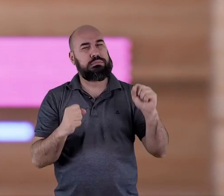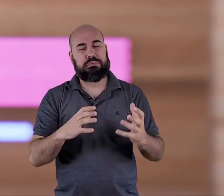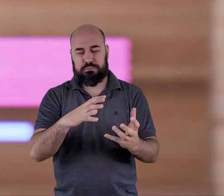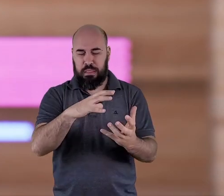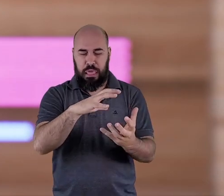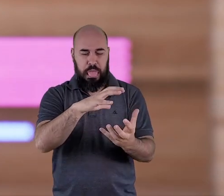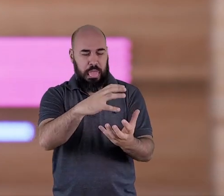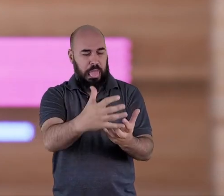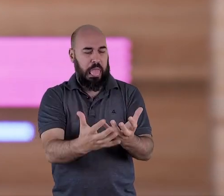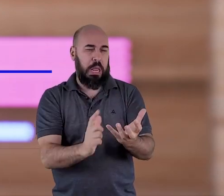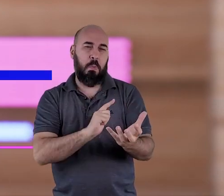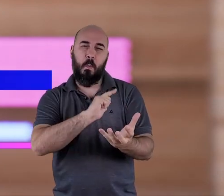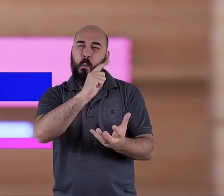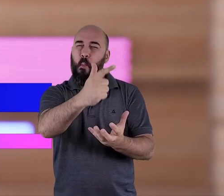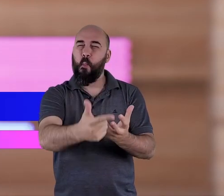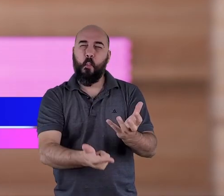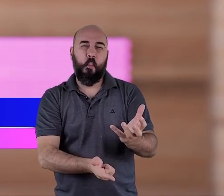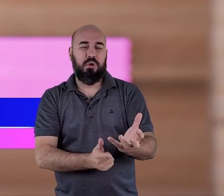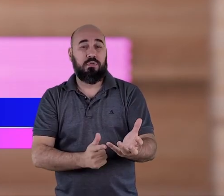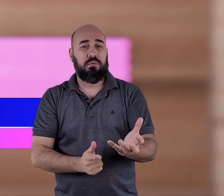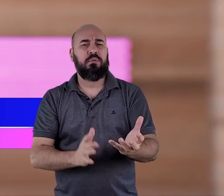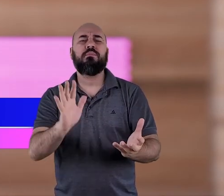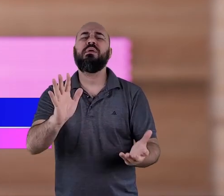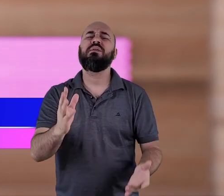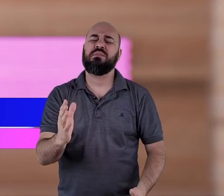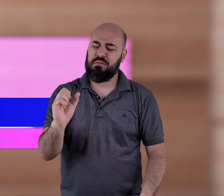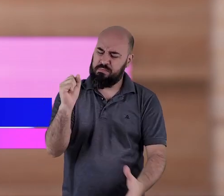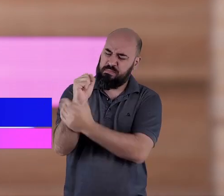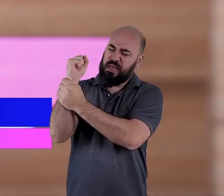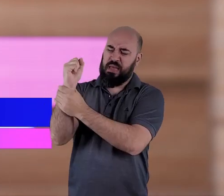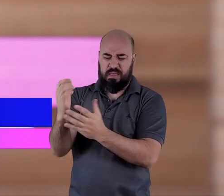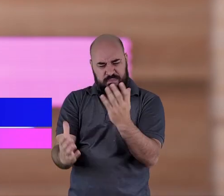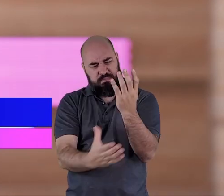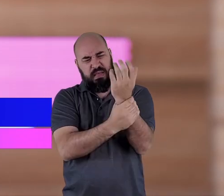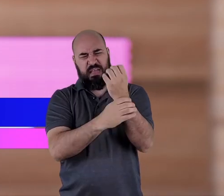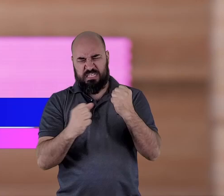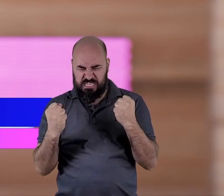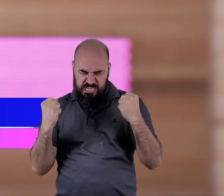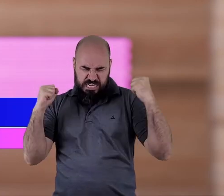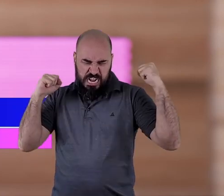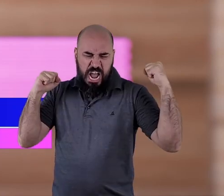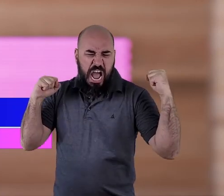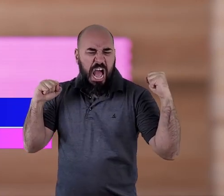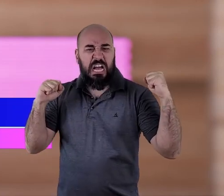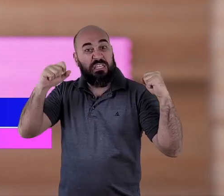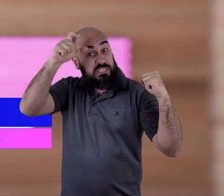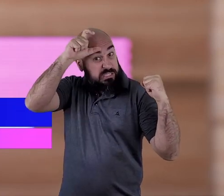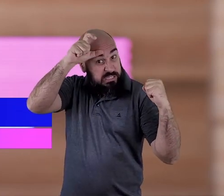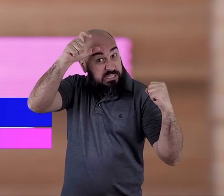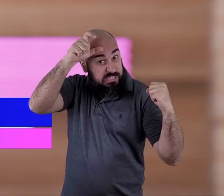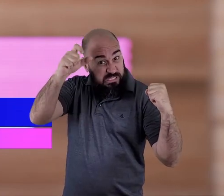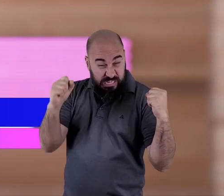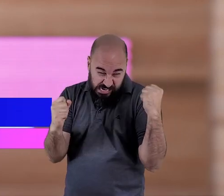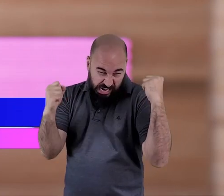Ele está preso por algum tipo de corrente de ferro, diz a Bíblia. Mas dificilmente ela